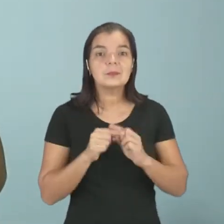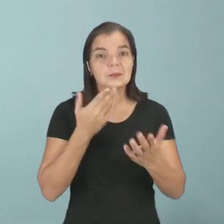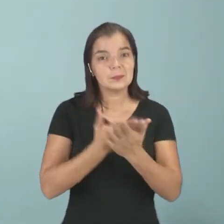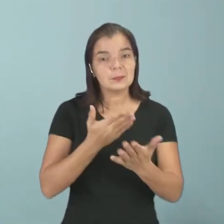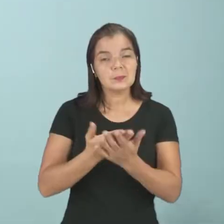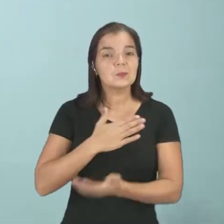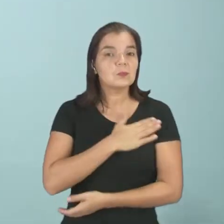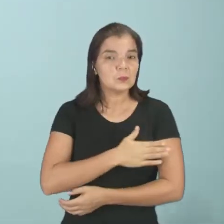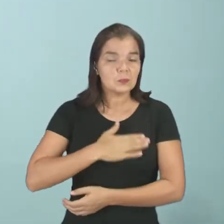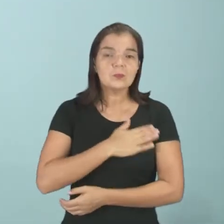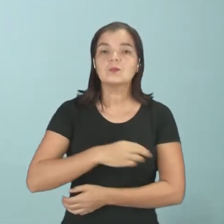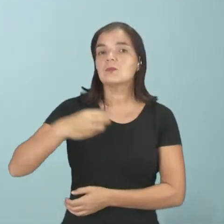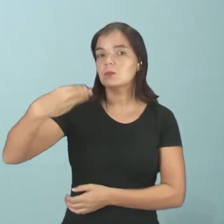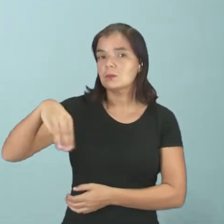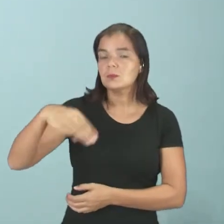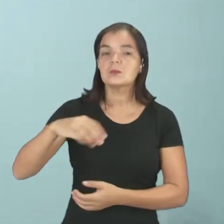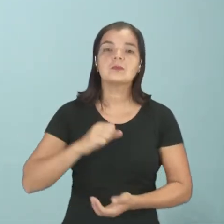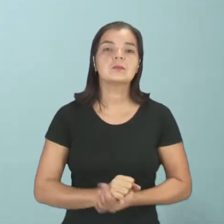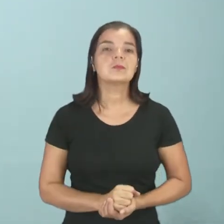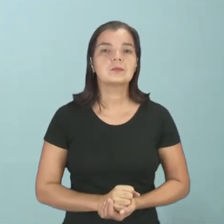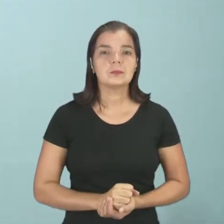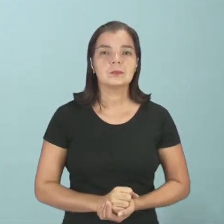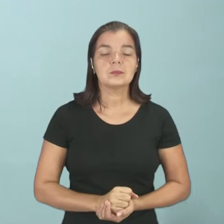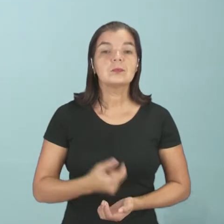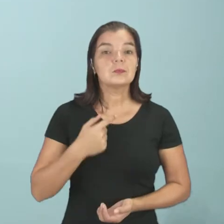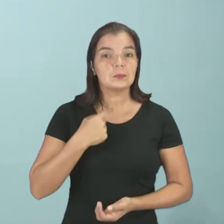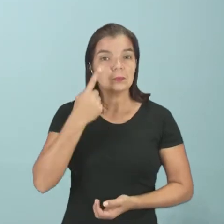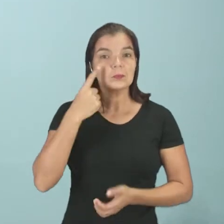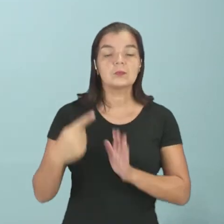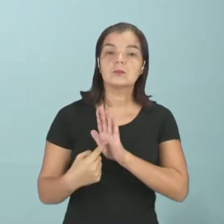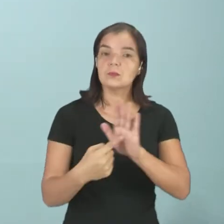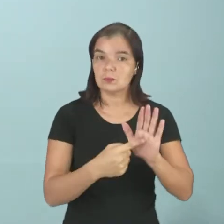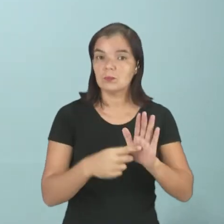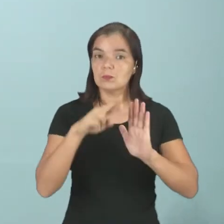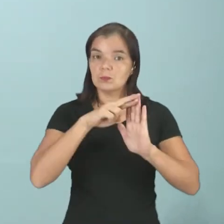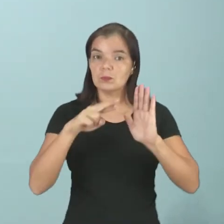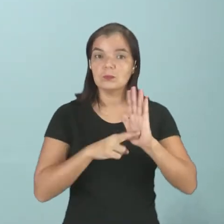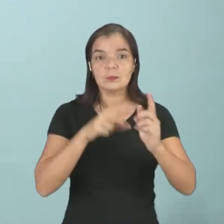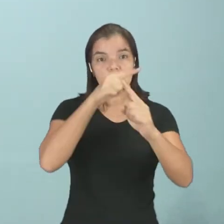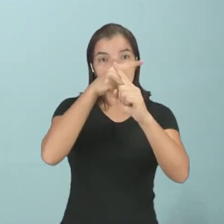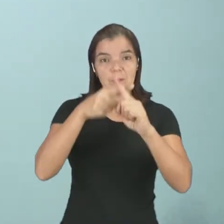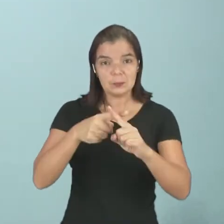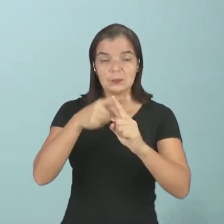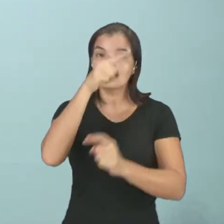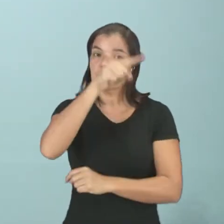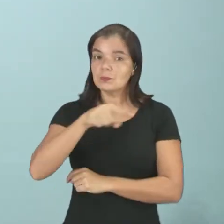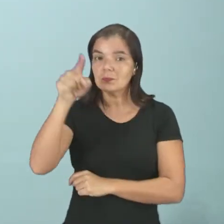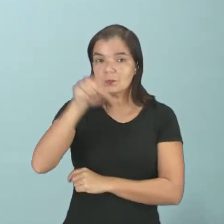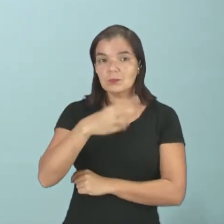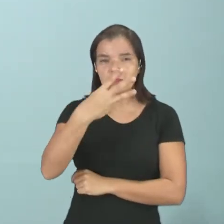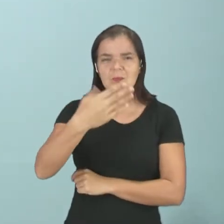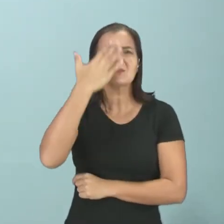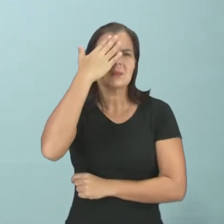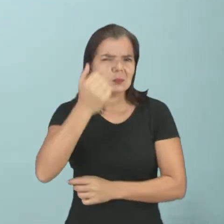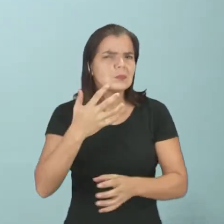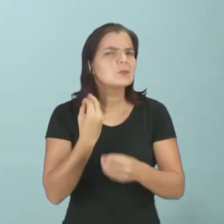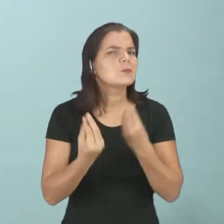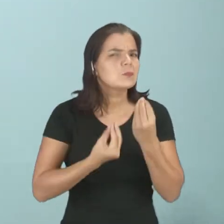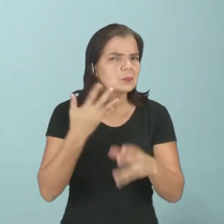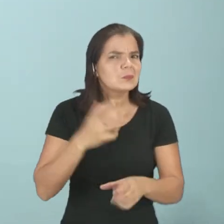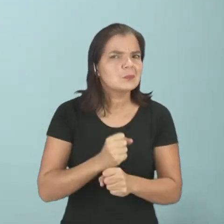de matemática? Isso aí nós podemos determinar através de uma regra de 3. Você lembra como calcula uma regra de